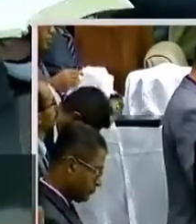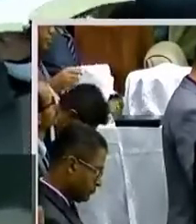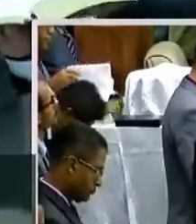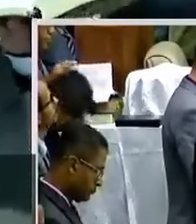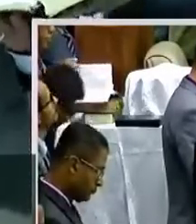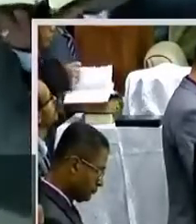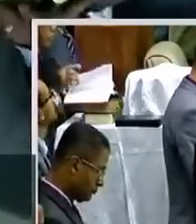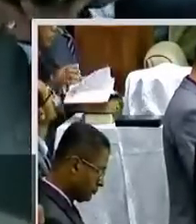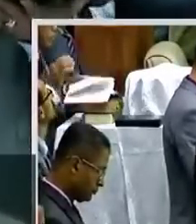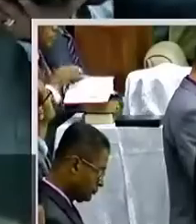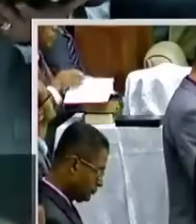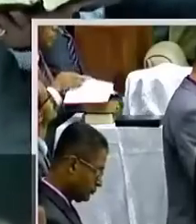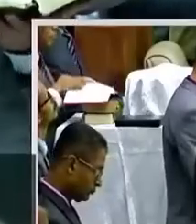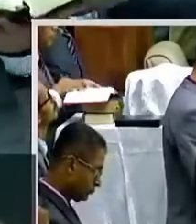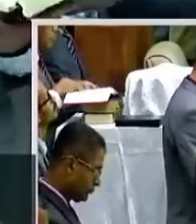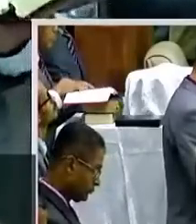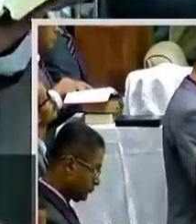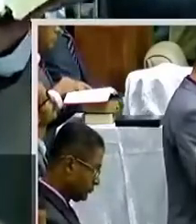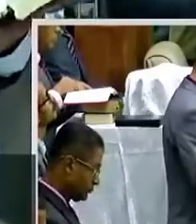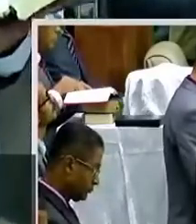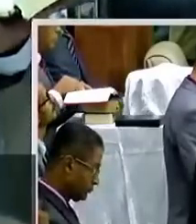33.